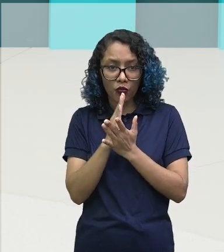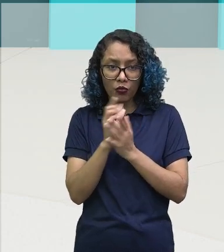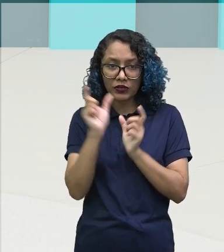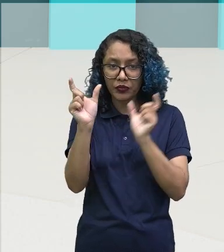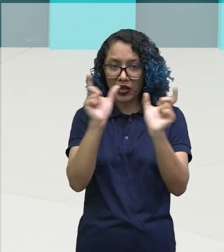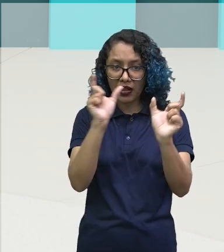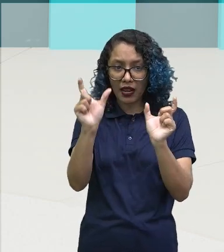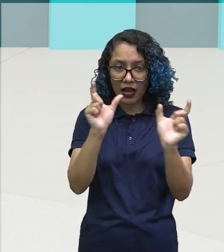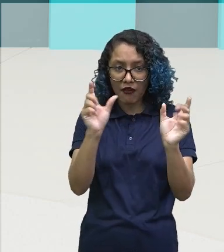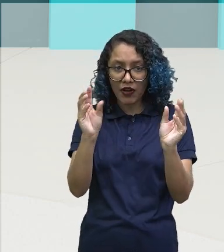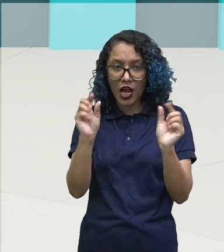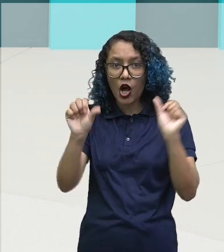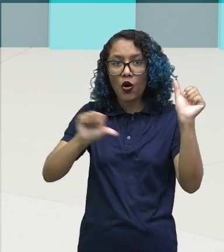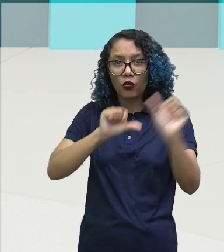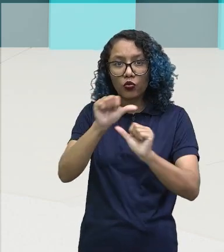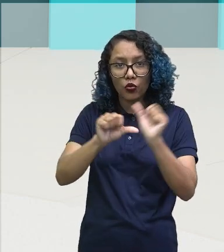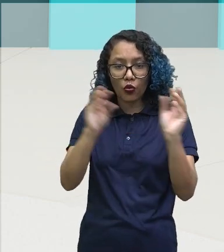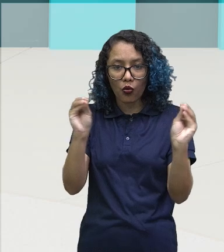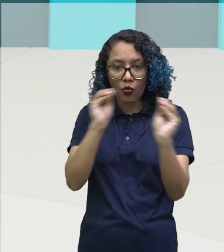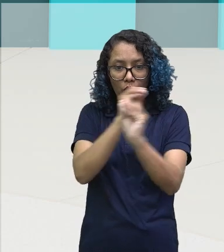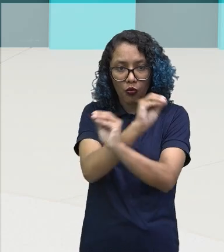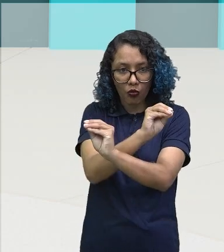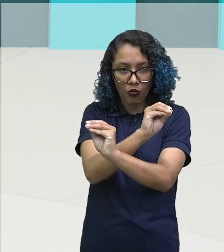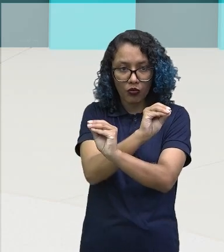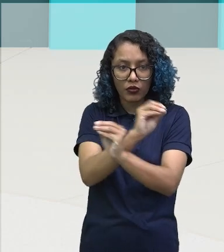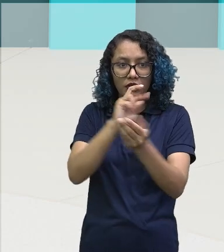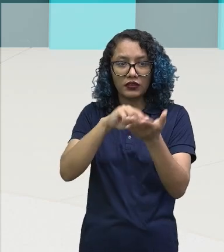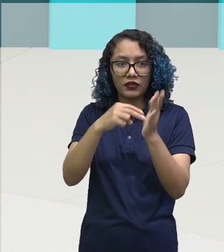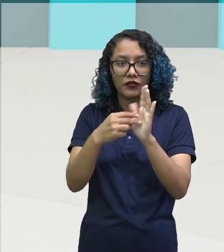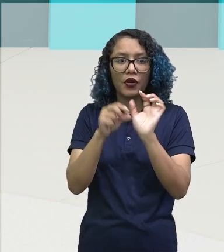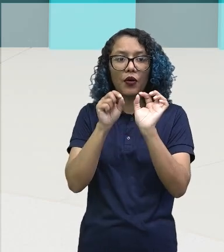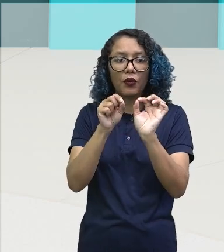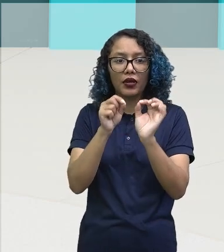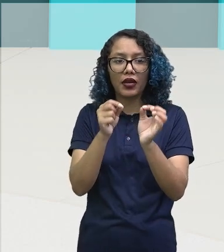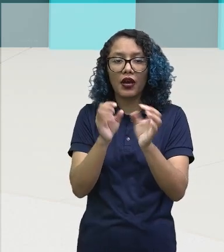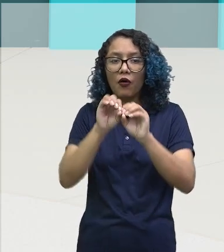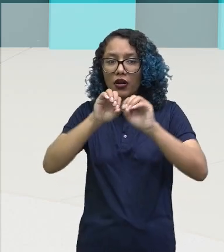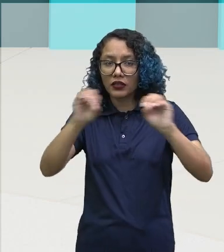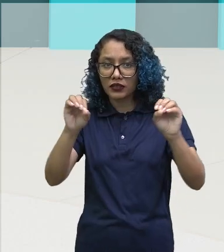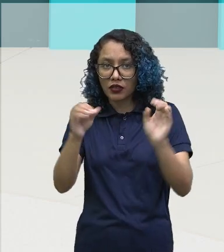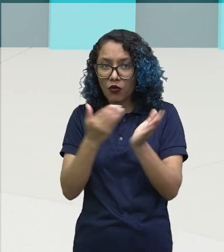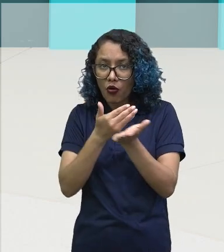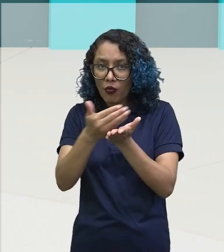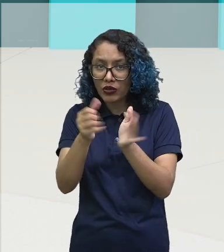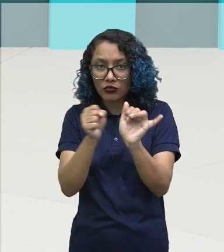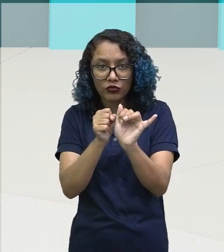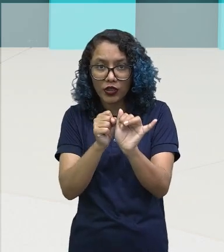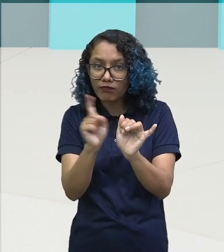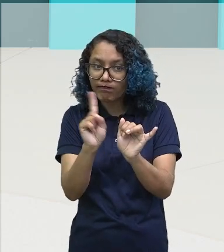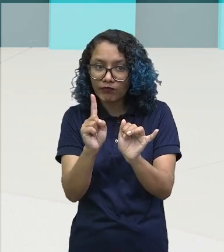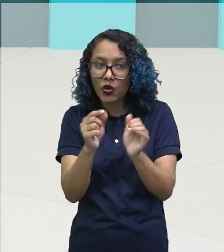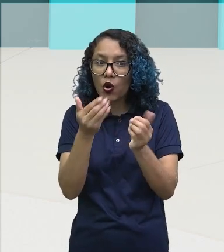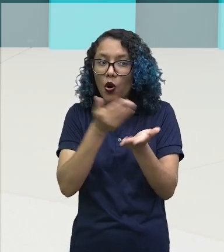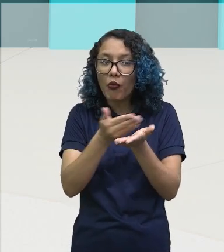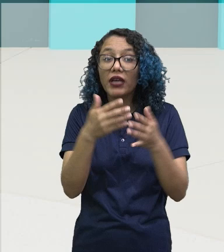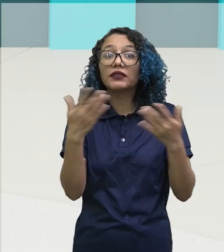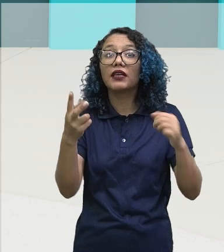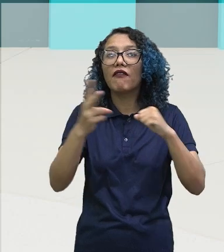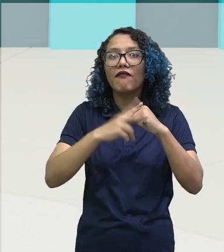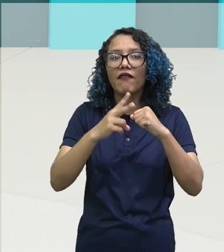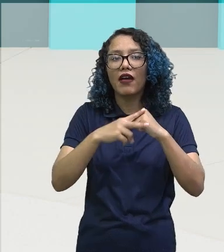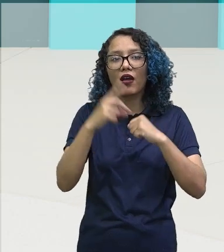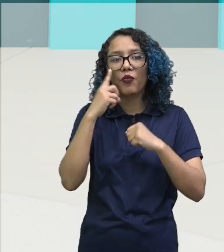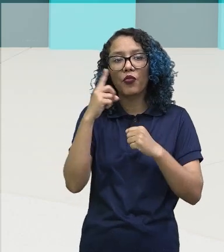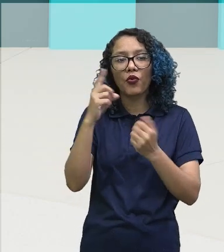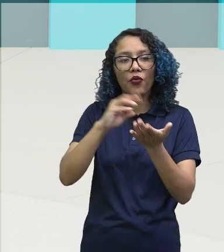O que isso significa? Significa que a oração não está iniciando com o sujeito, e sim com o verbo, como vocês observaram aí. Faltaram